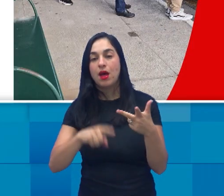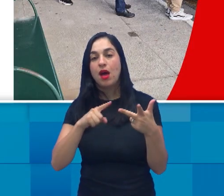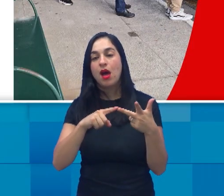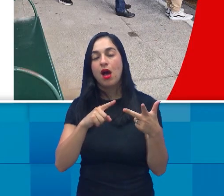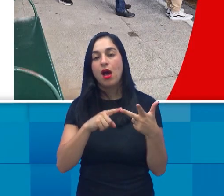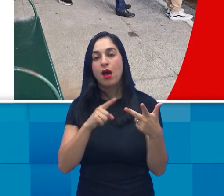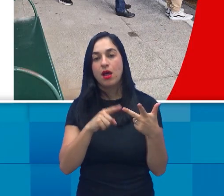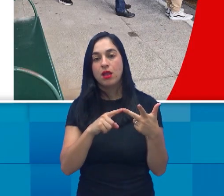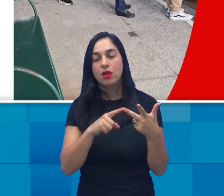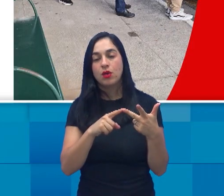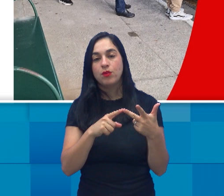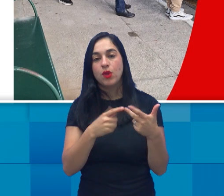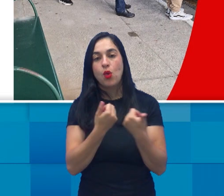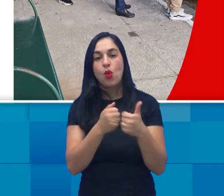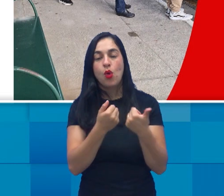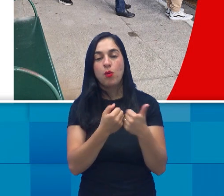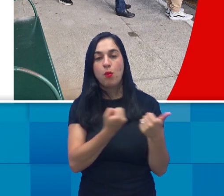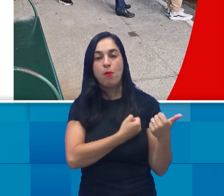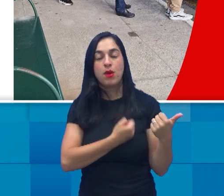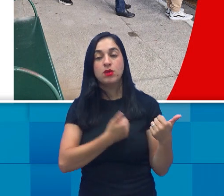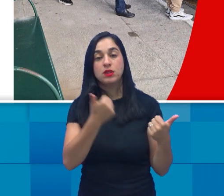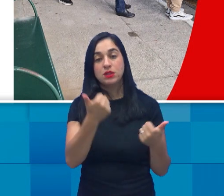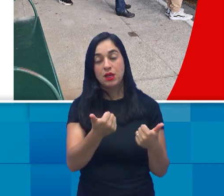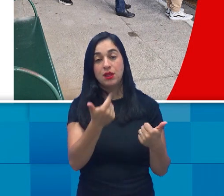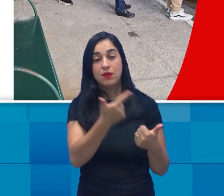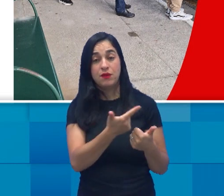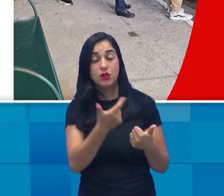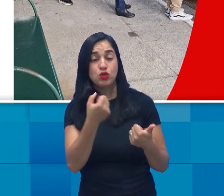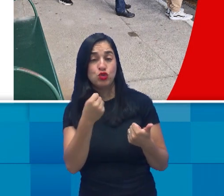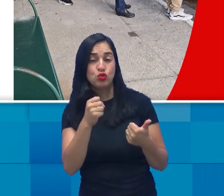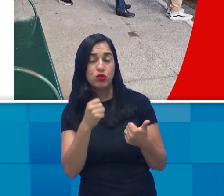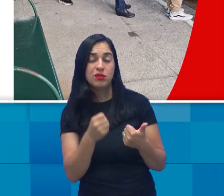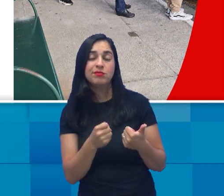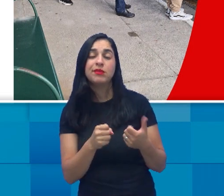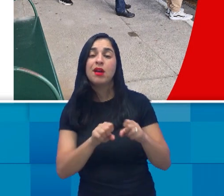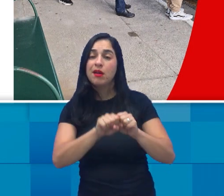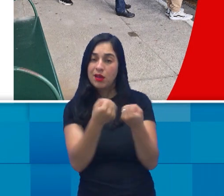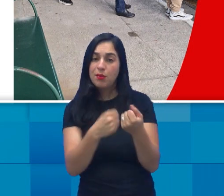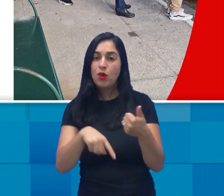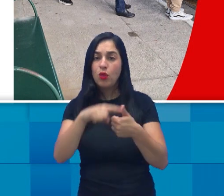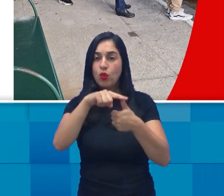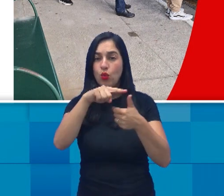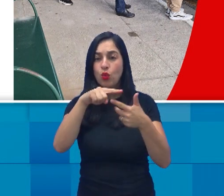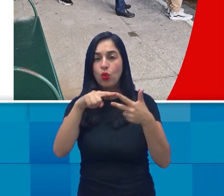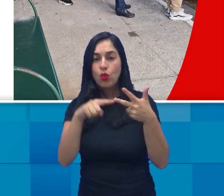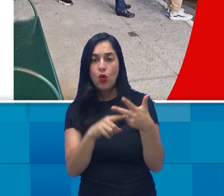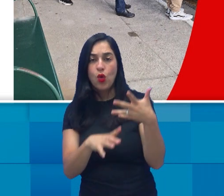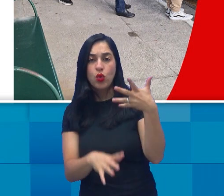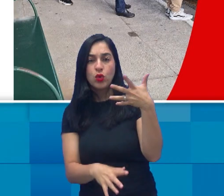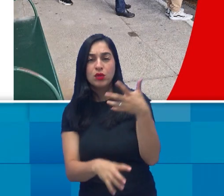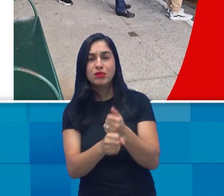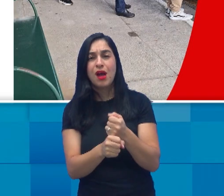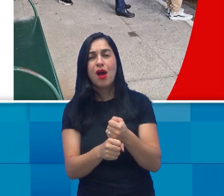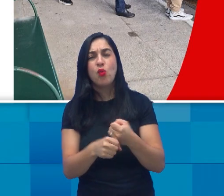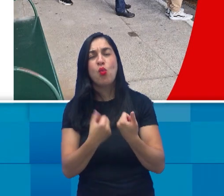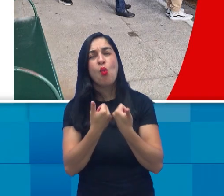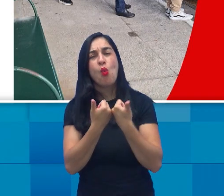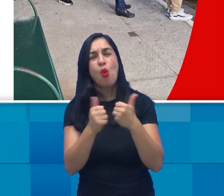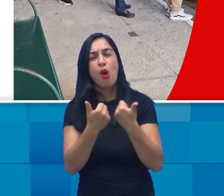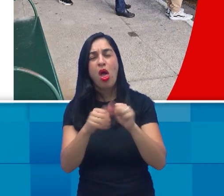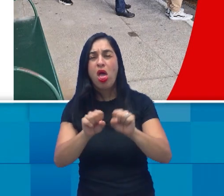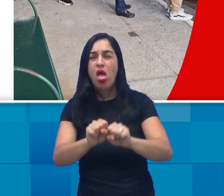o ônibus 128 quebrou. Então, veja, 3 ônibus vencidos, né, que não estão